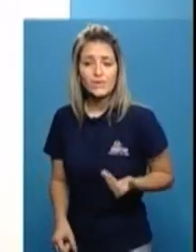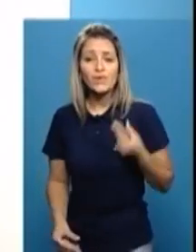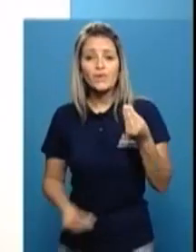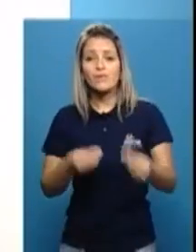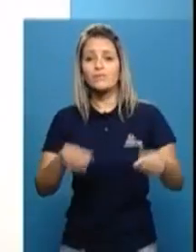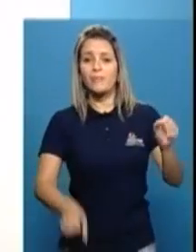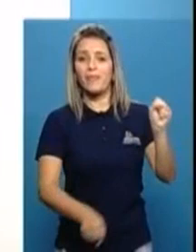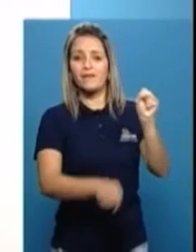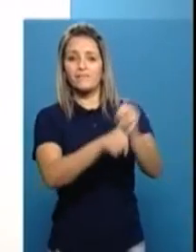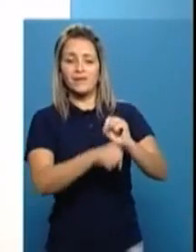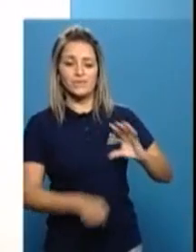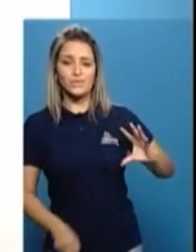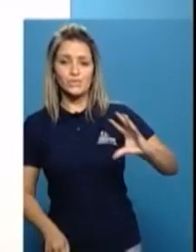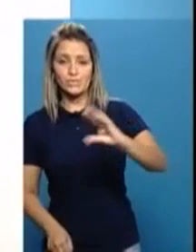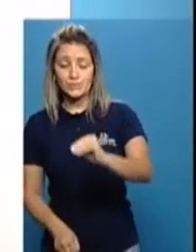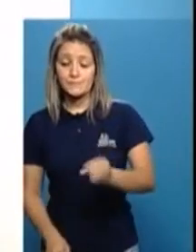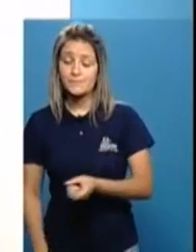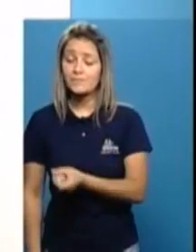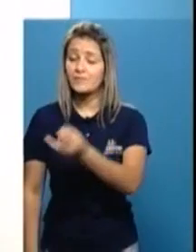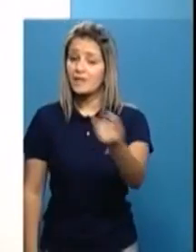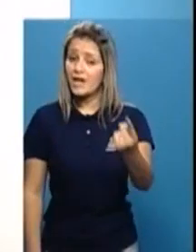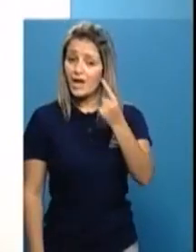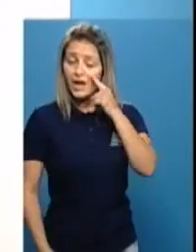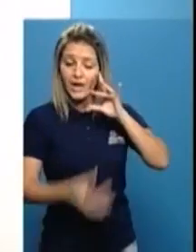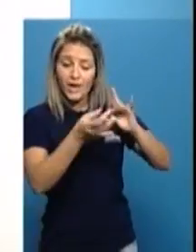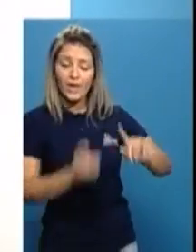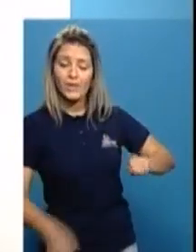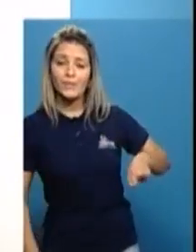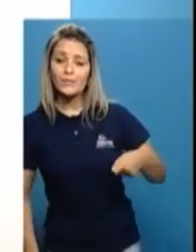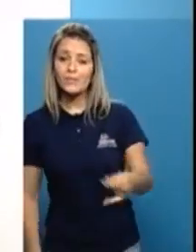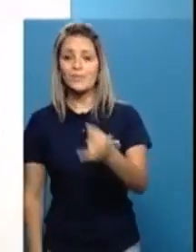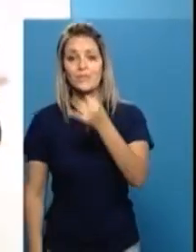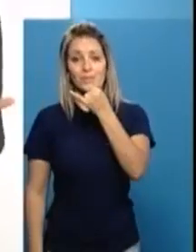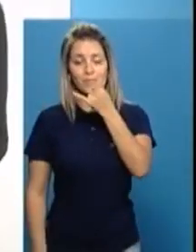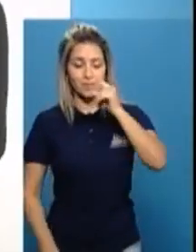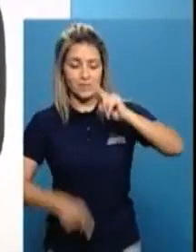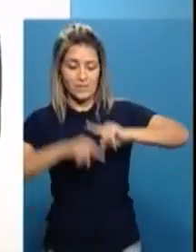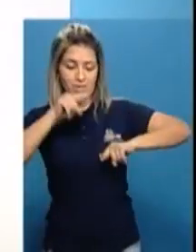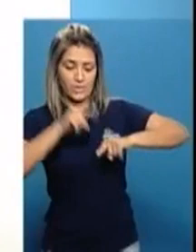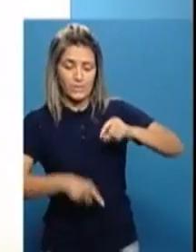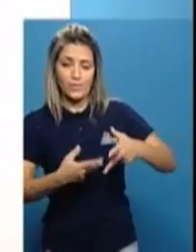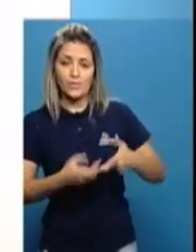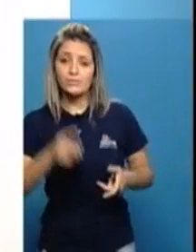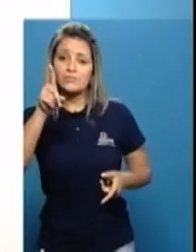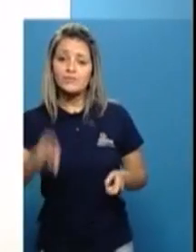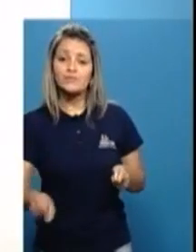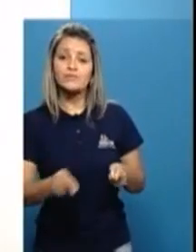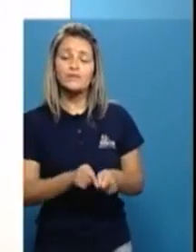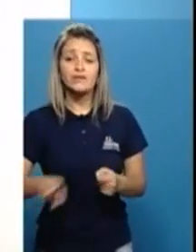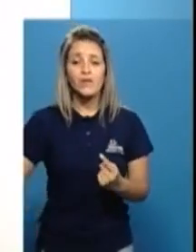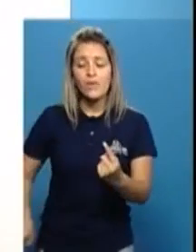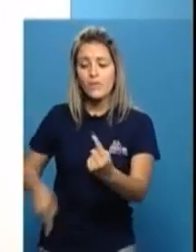fica parado. Algumas características desse processo são que os produtos serão projetados para uma